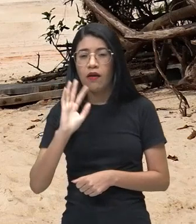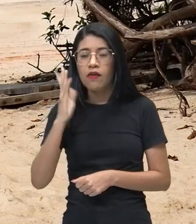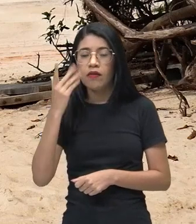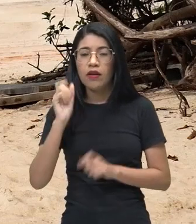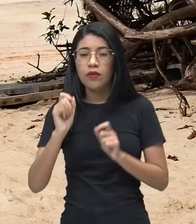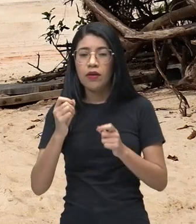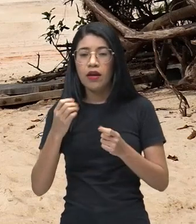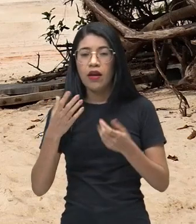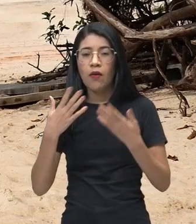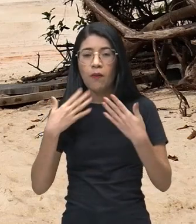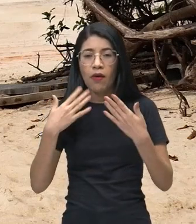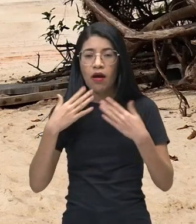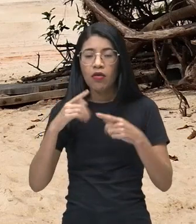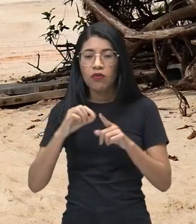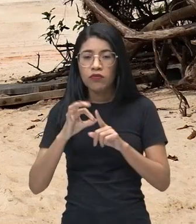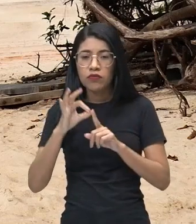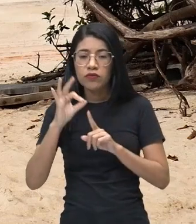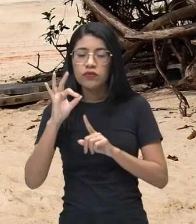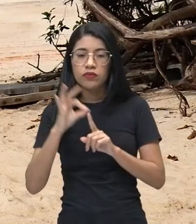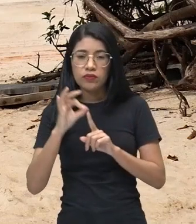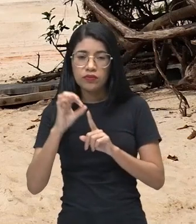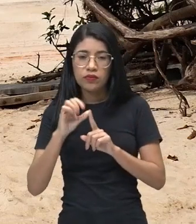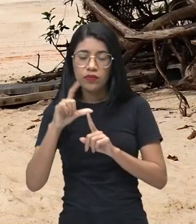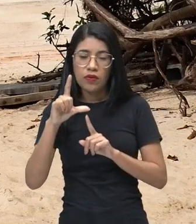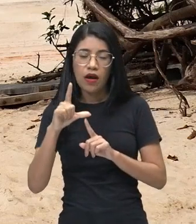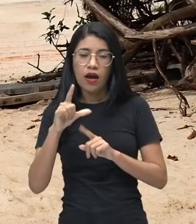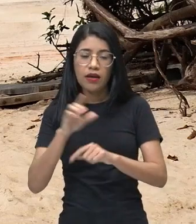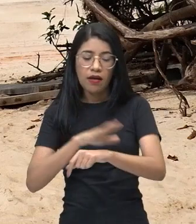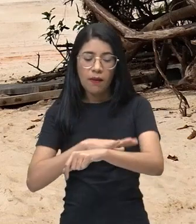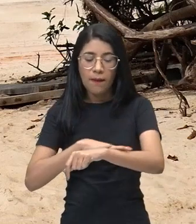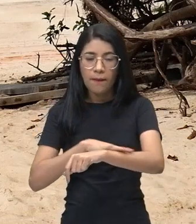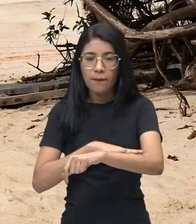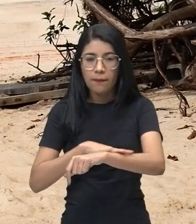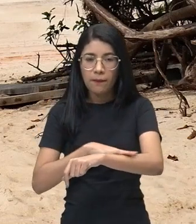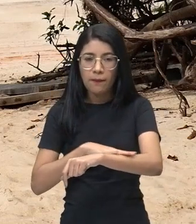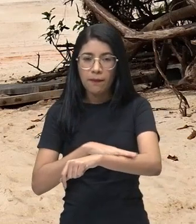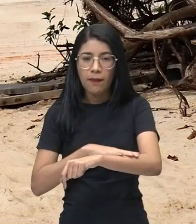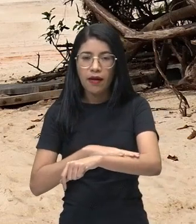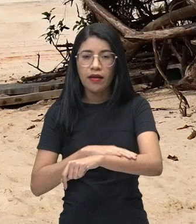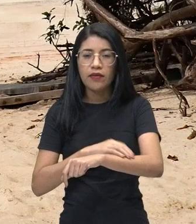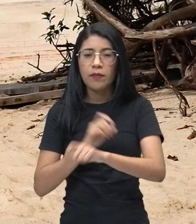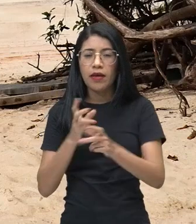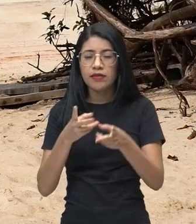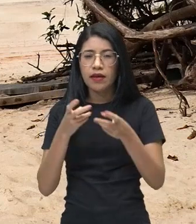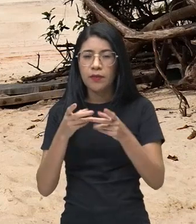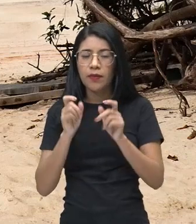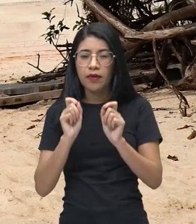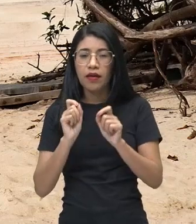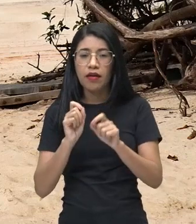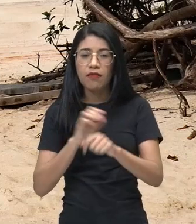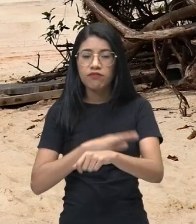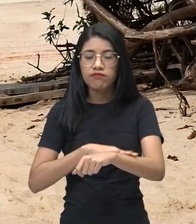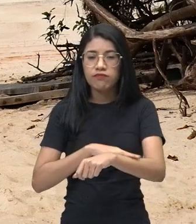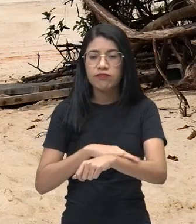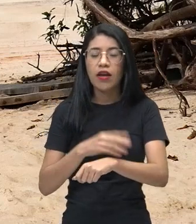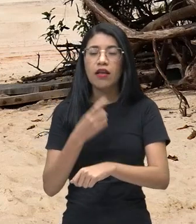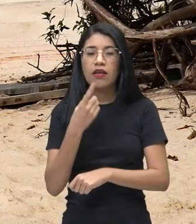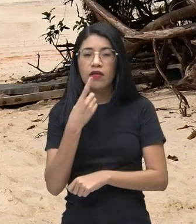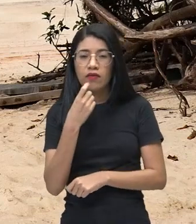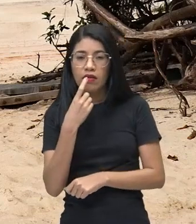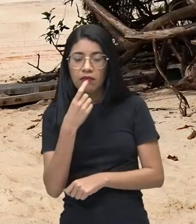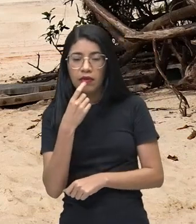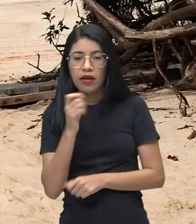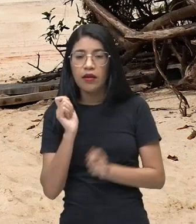aquecimento e você vai se queimar. E se você não se proteger, você vai perceber aí que vai ficar vermelho e